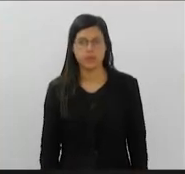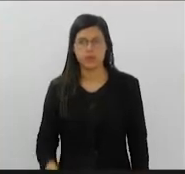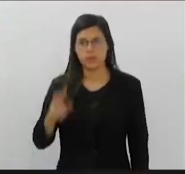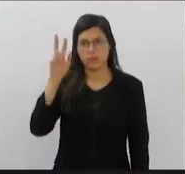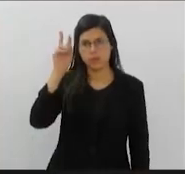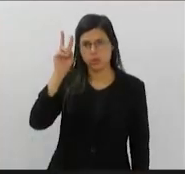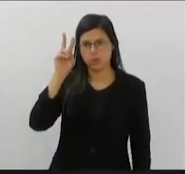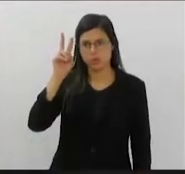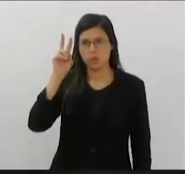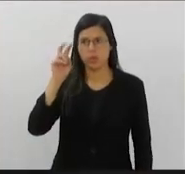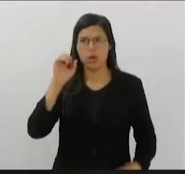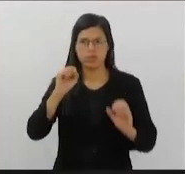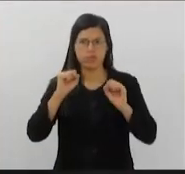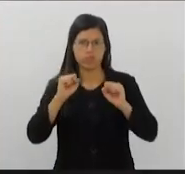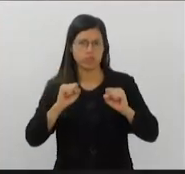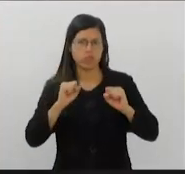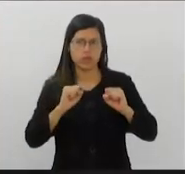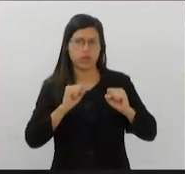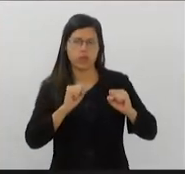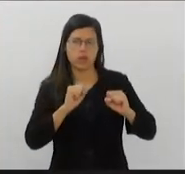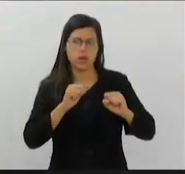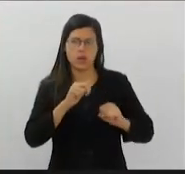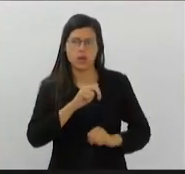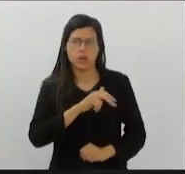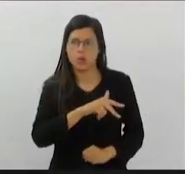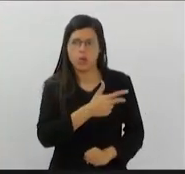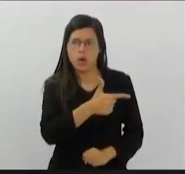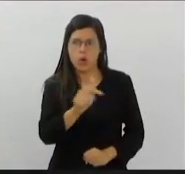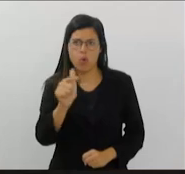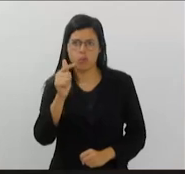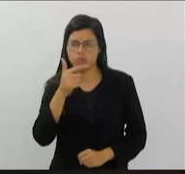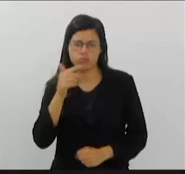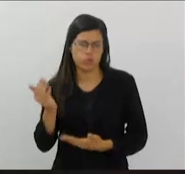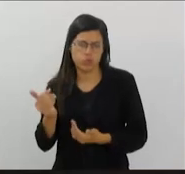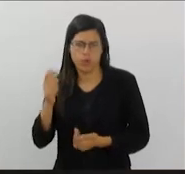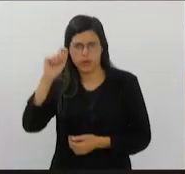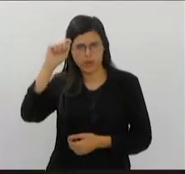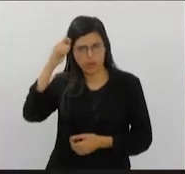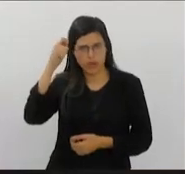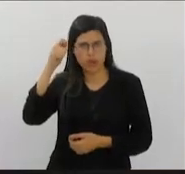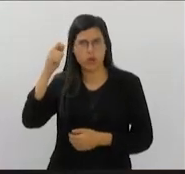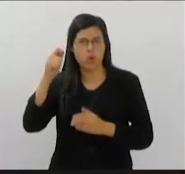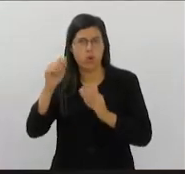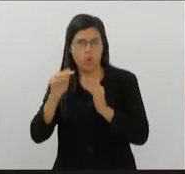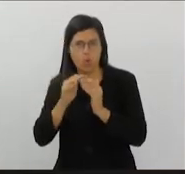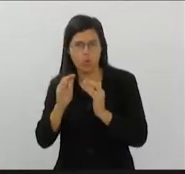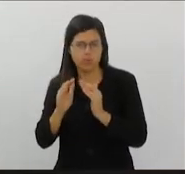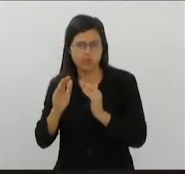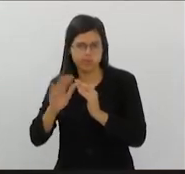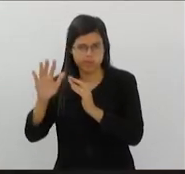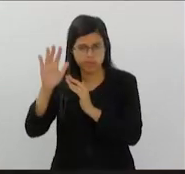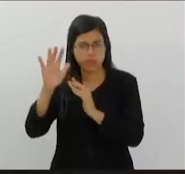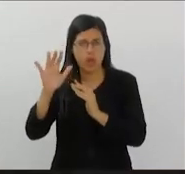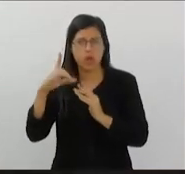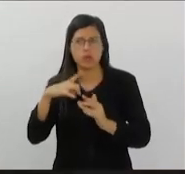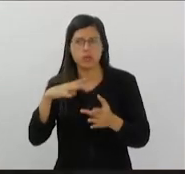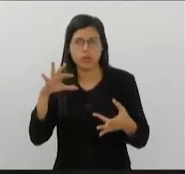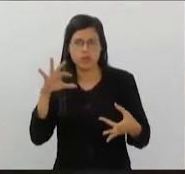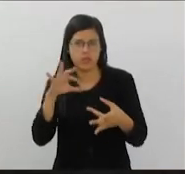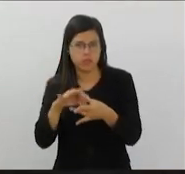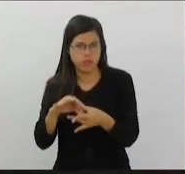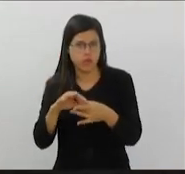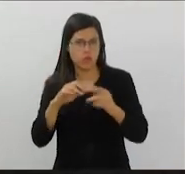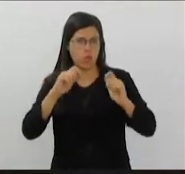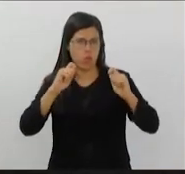história poderia ser como de qualquer outro jovem negro periférico, que é muito importante citar que, por mais que eu tivesse esse vínculo com o